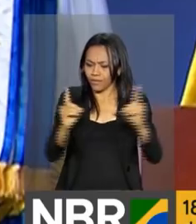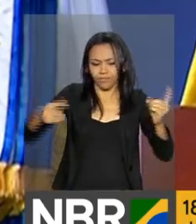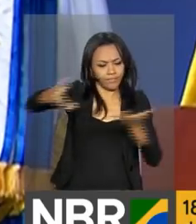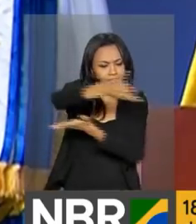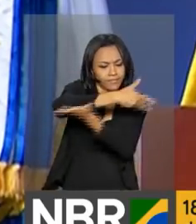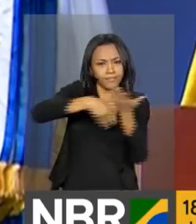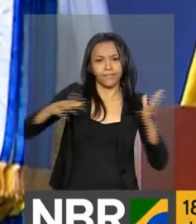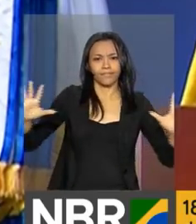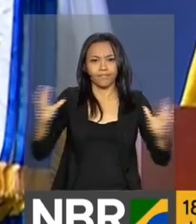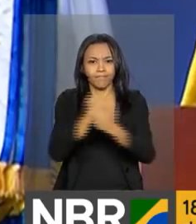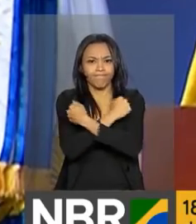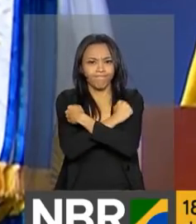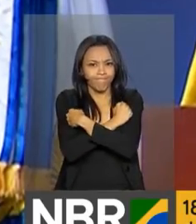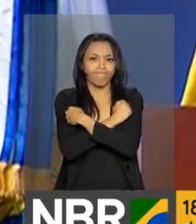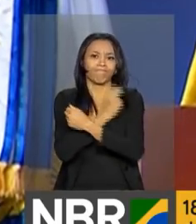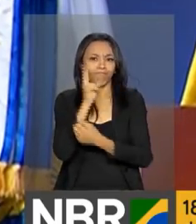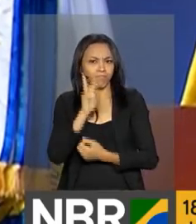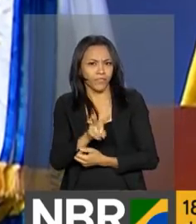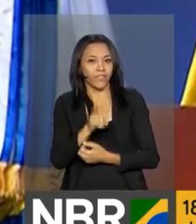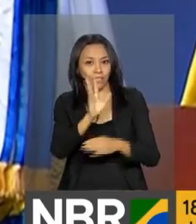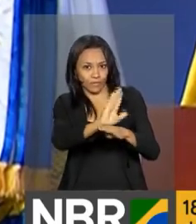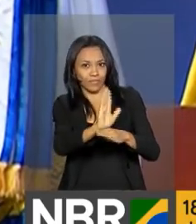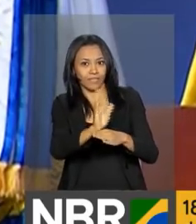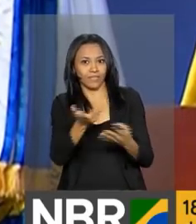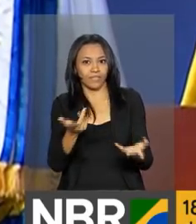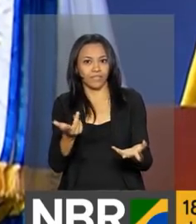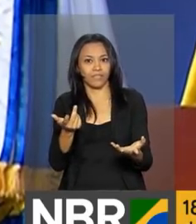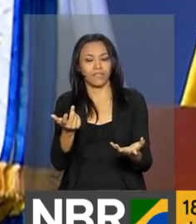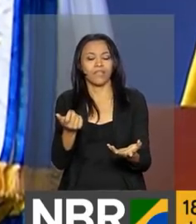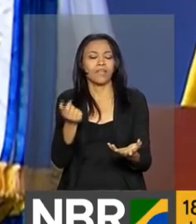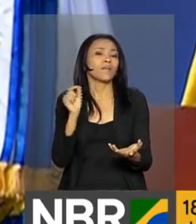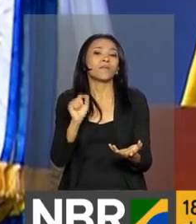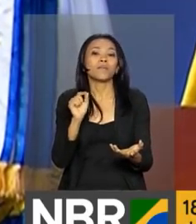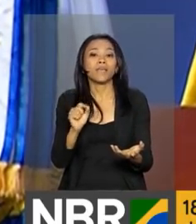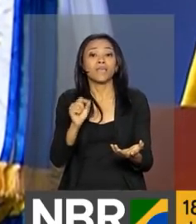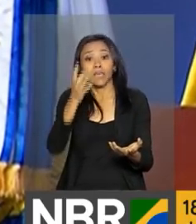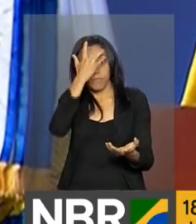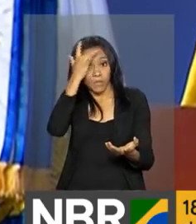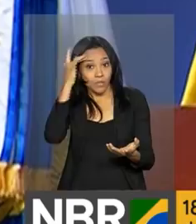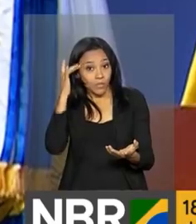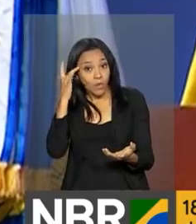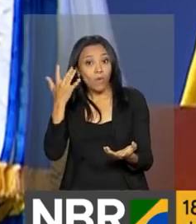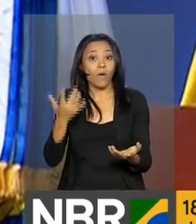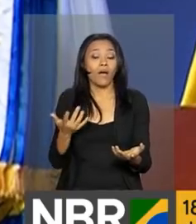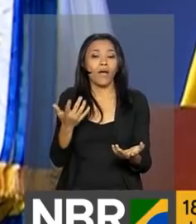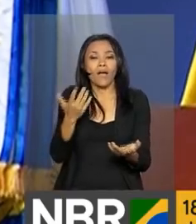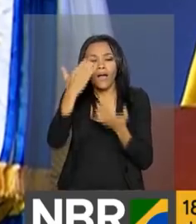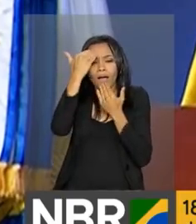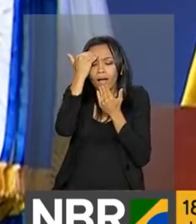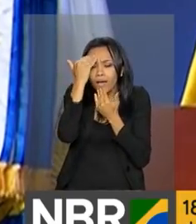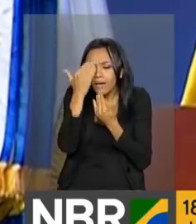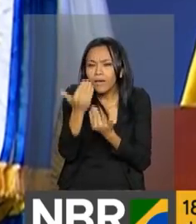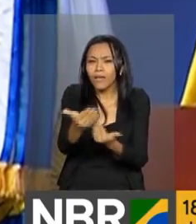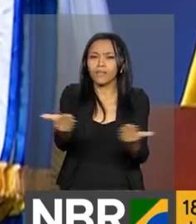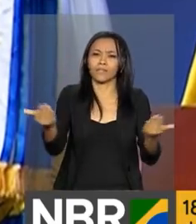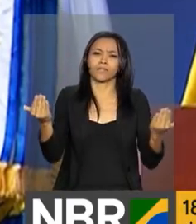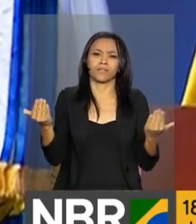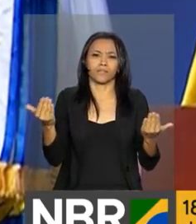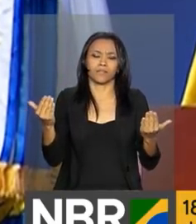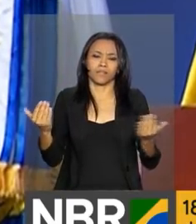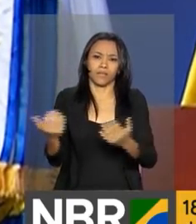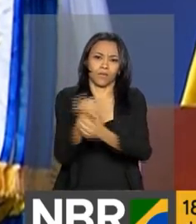Fraternidade, no sentido político da palavra, aquela coisa da pessoa agradecer fraternalmente por meio de um